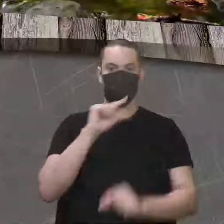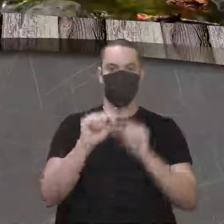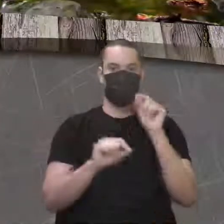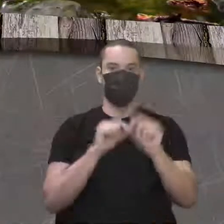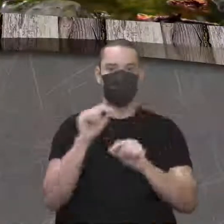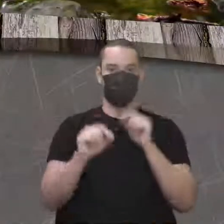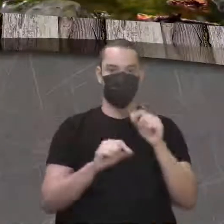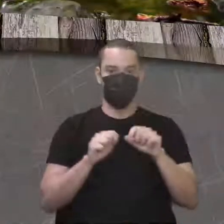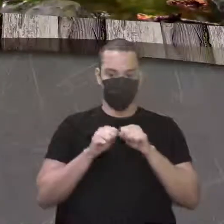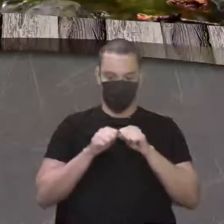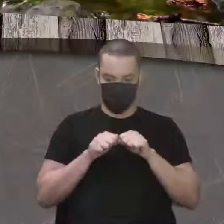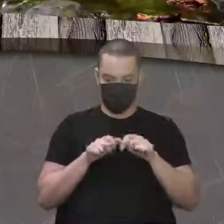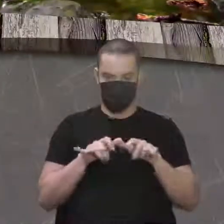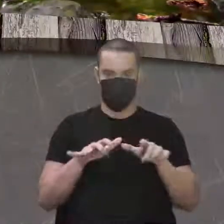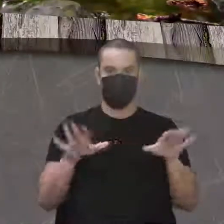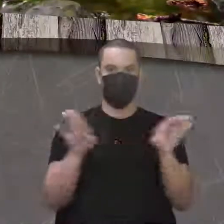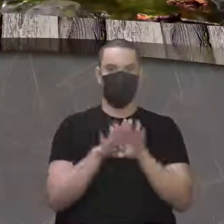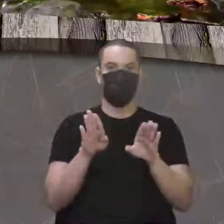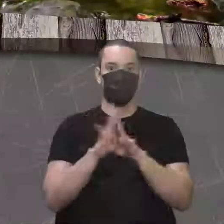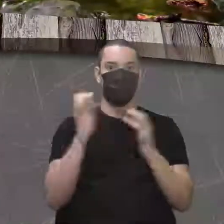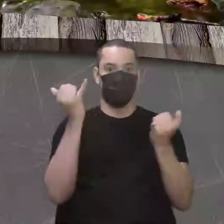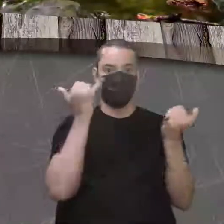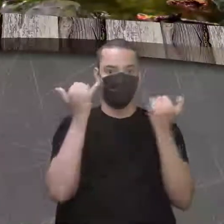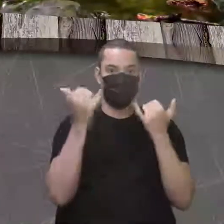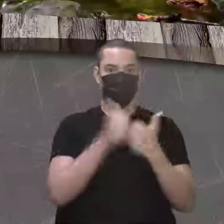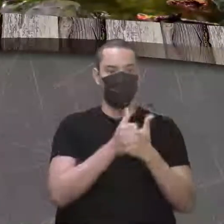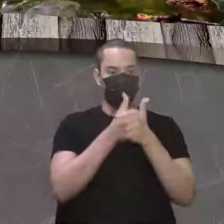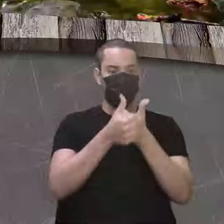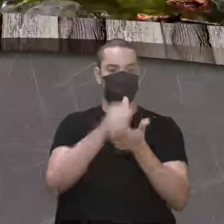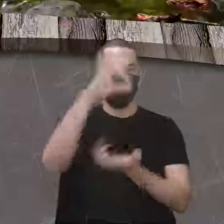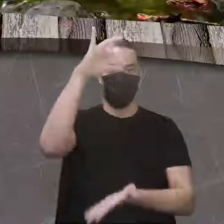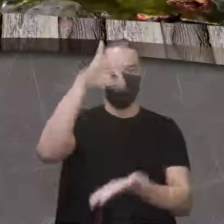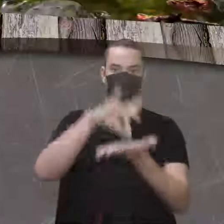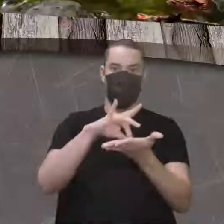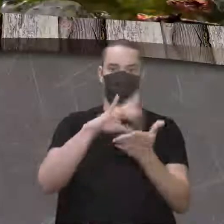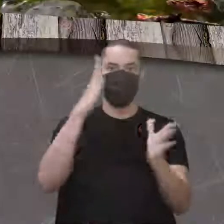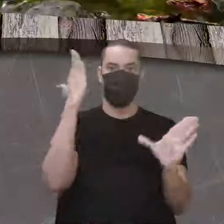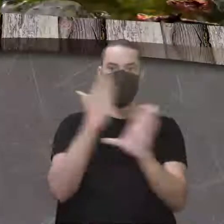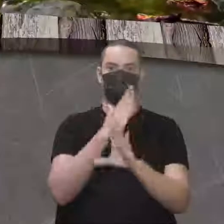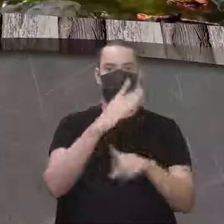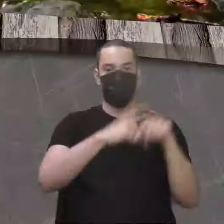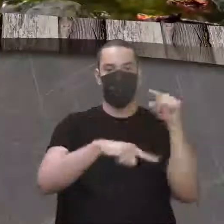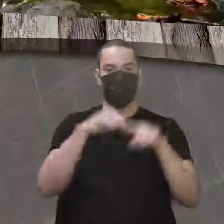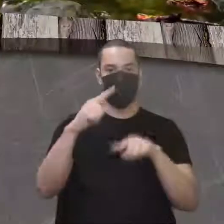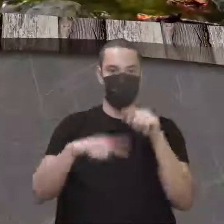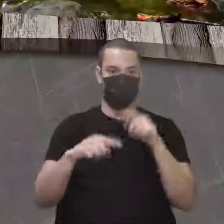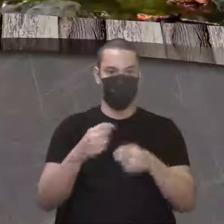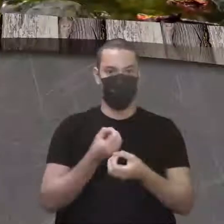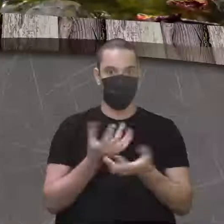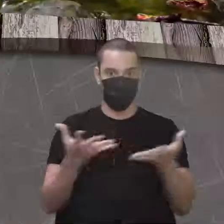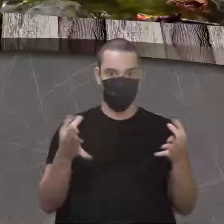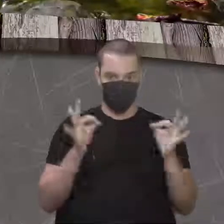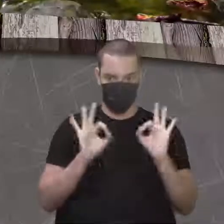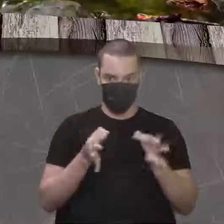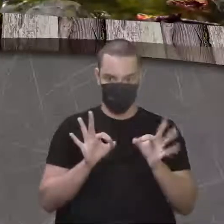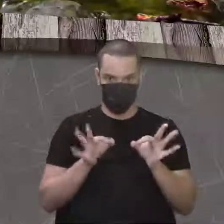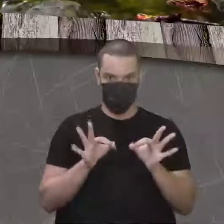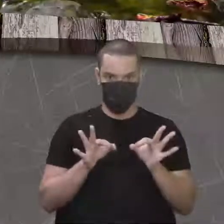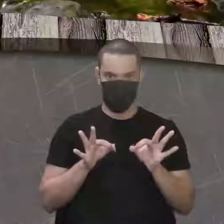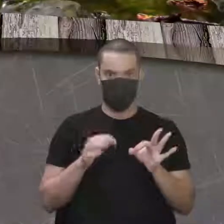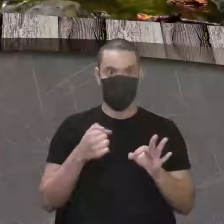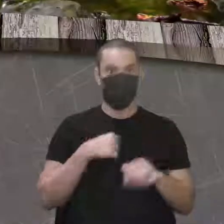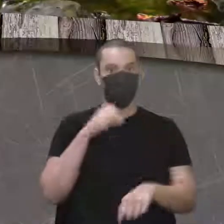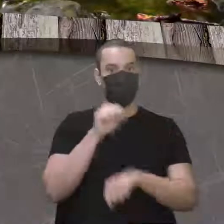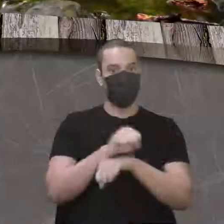essa transferência e essa informação sendo perpetuada através do processo reprodutivo. Tá certo, galera?